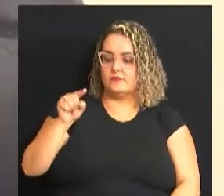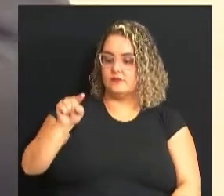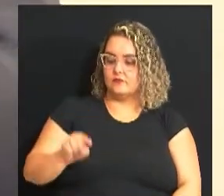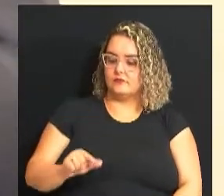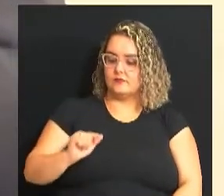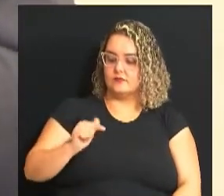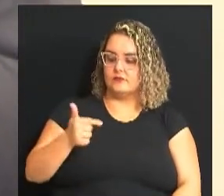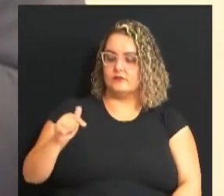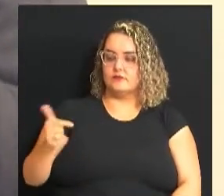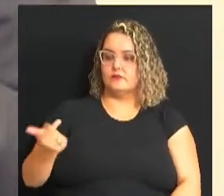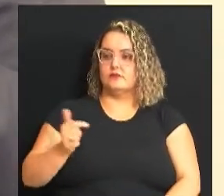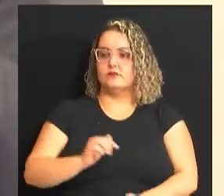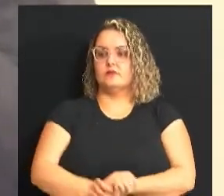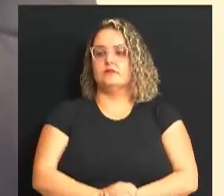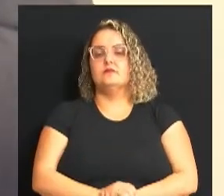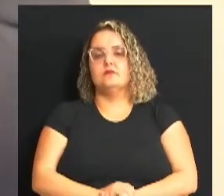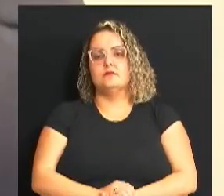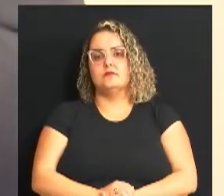63/2022, processo